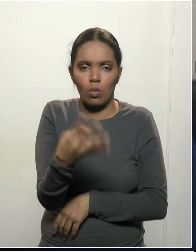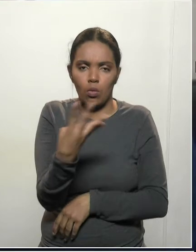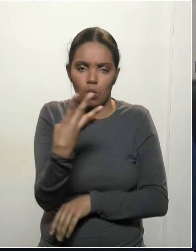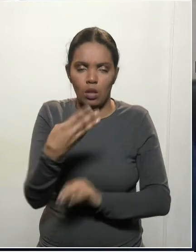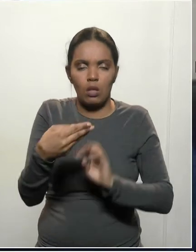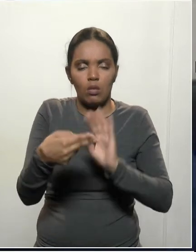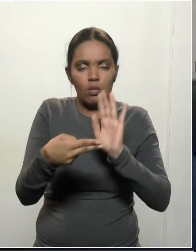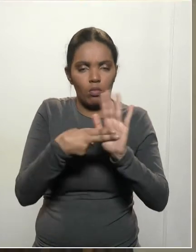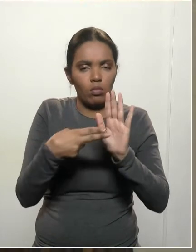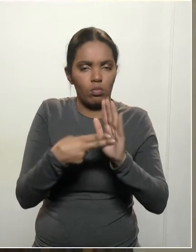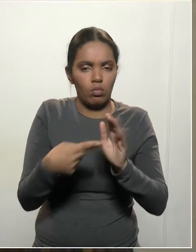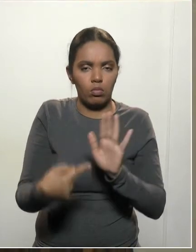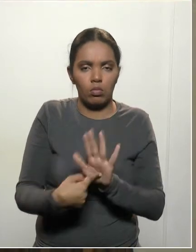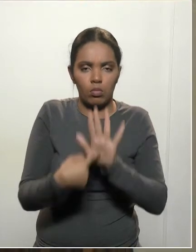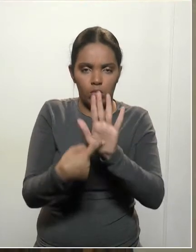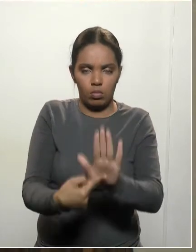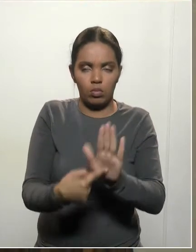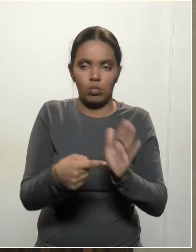presidente.